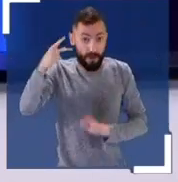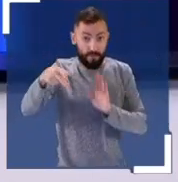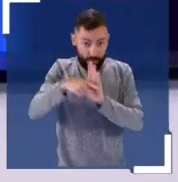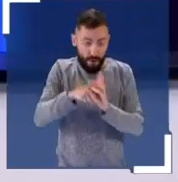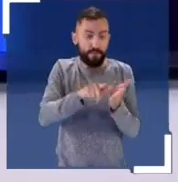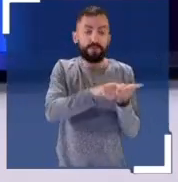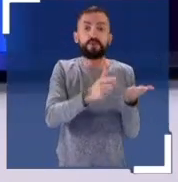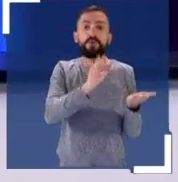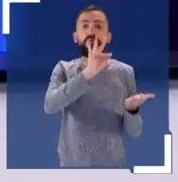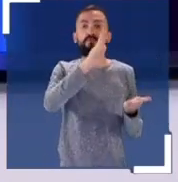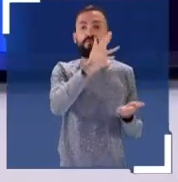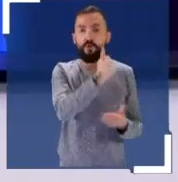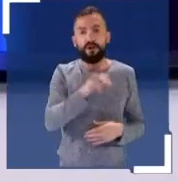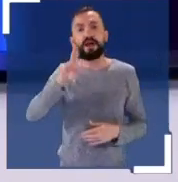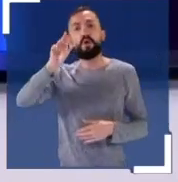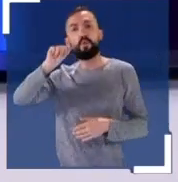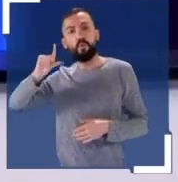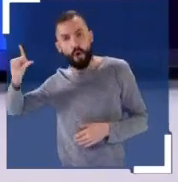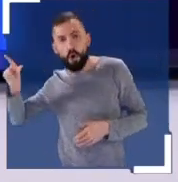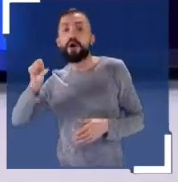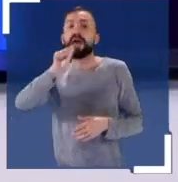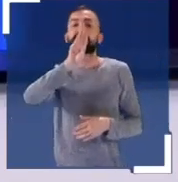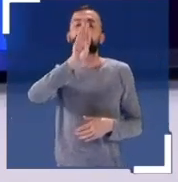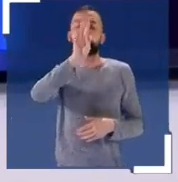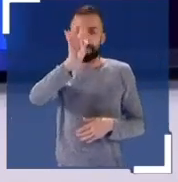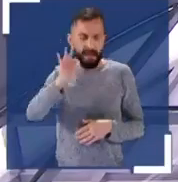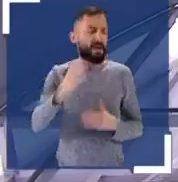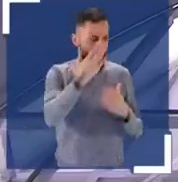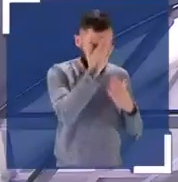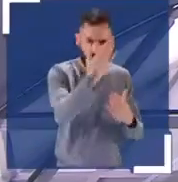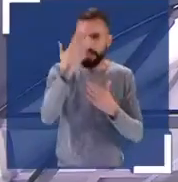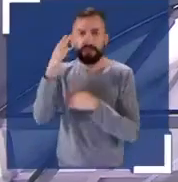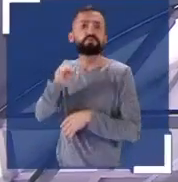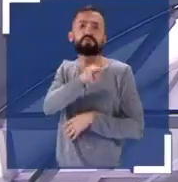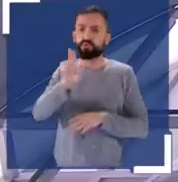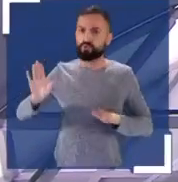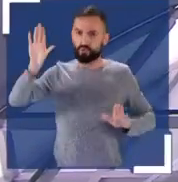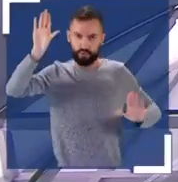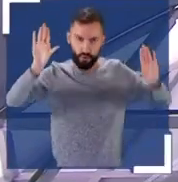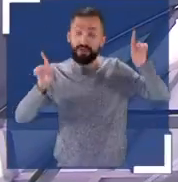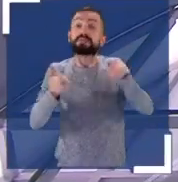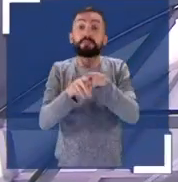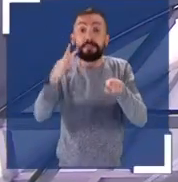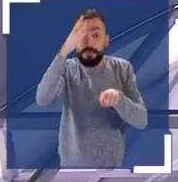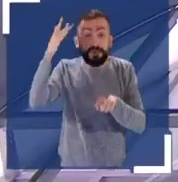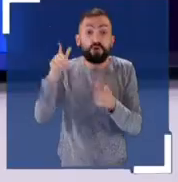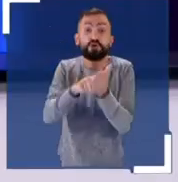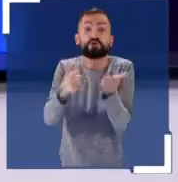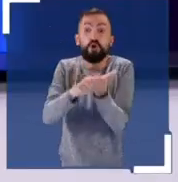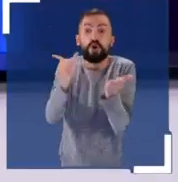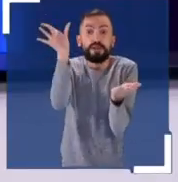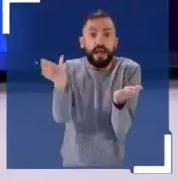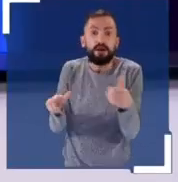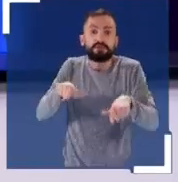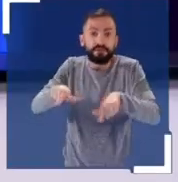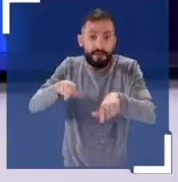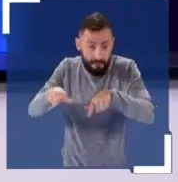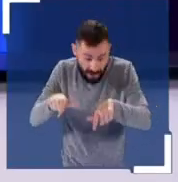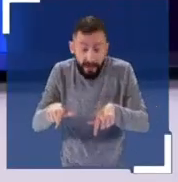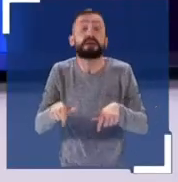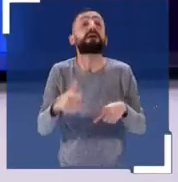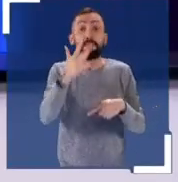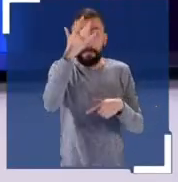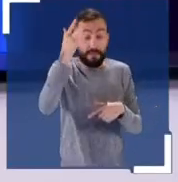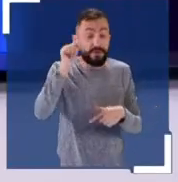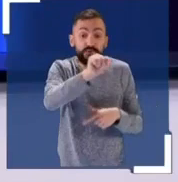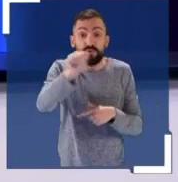Folha de São Paulo, agradeço a participação dos 2 candidatos, dos jornalistas E também agradeço à plateia aqui